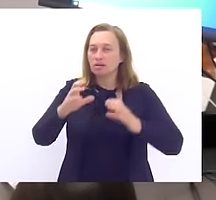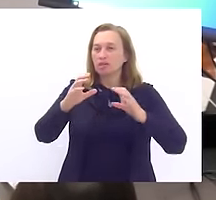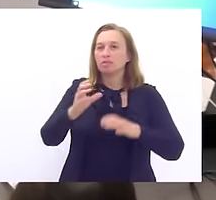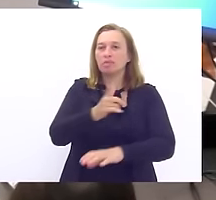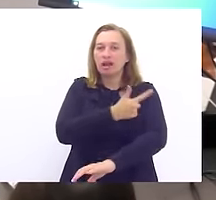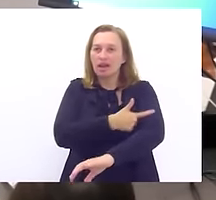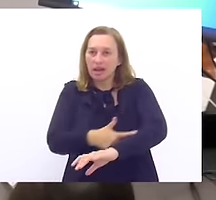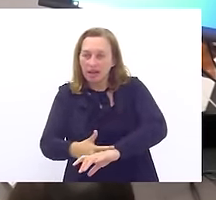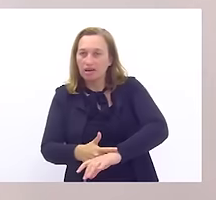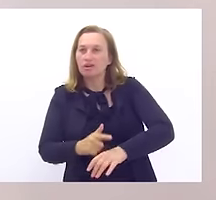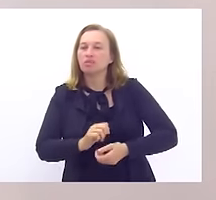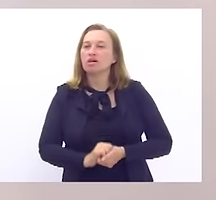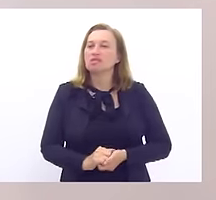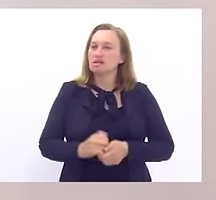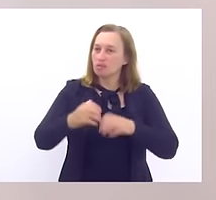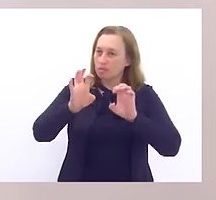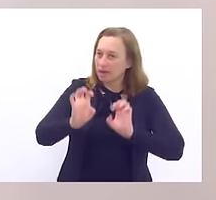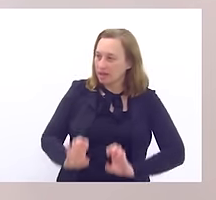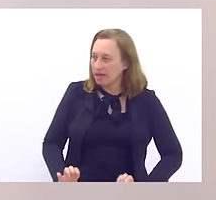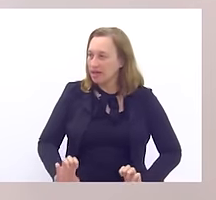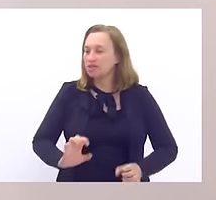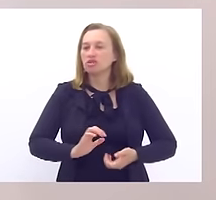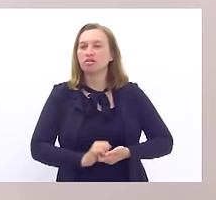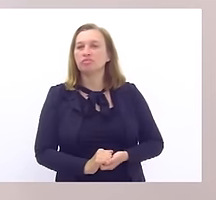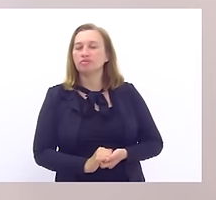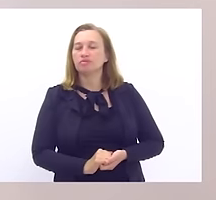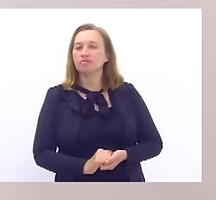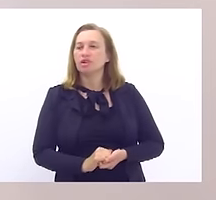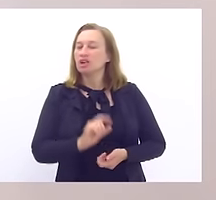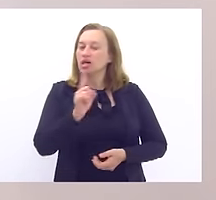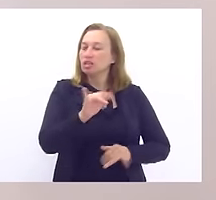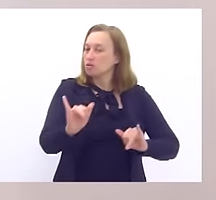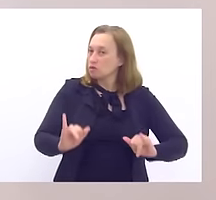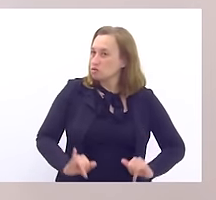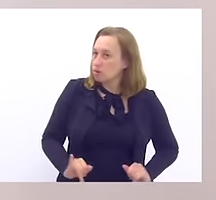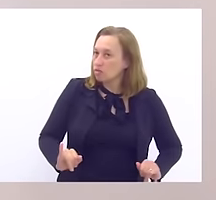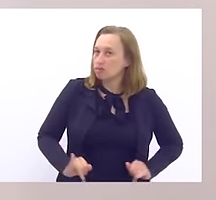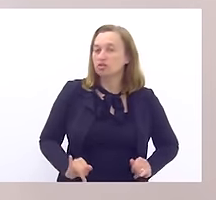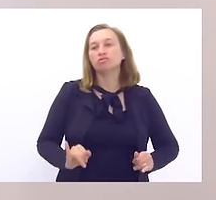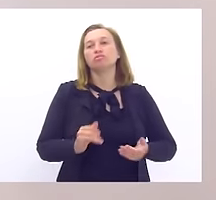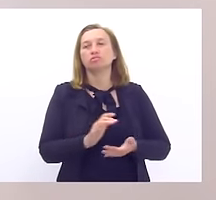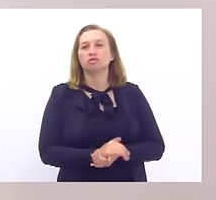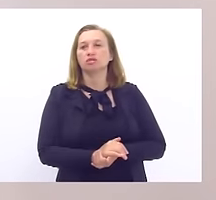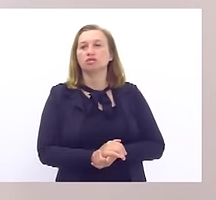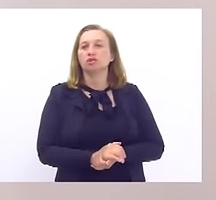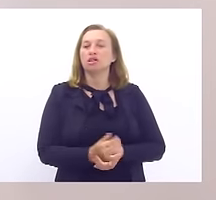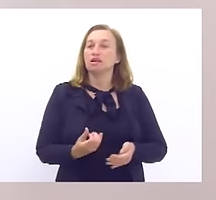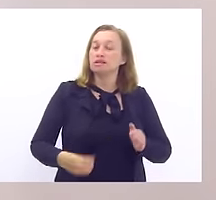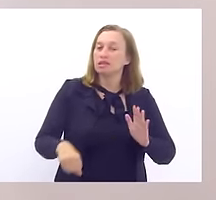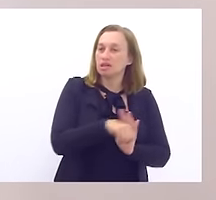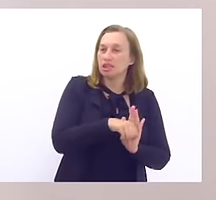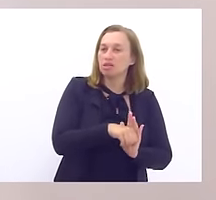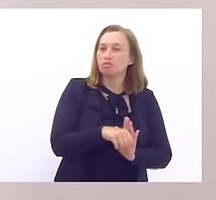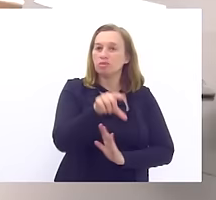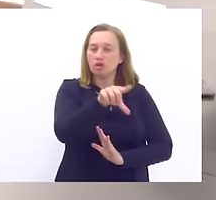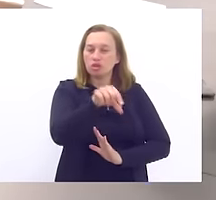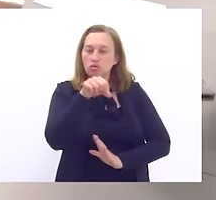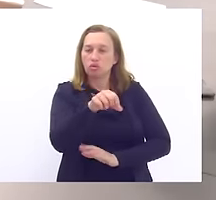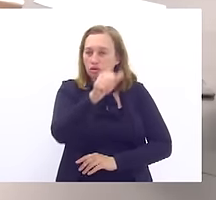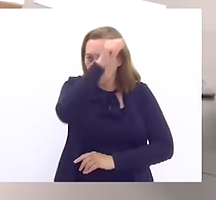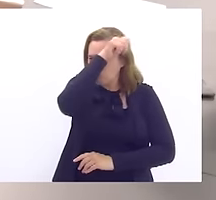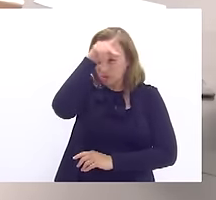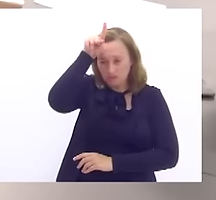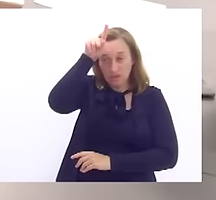cidadão de Itaboraí com contribuinte que não sofre esse tipo de covardia por determinação do prefeito que não